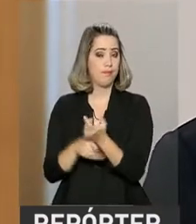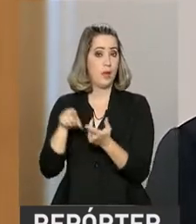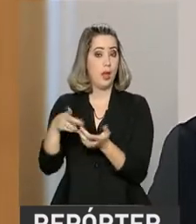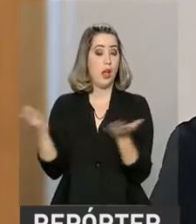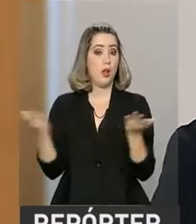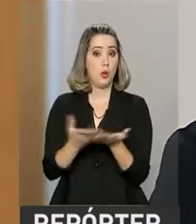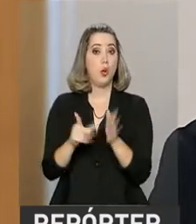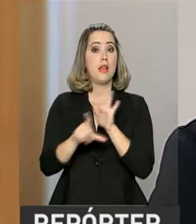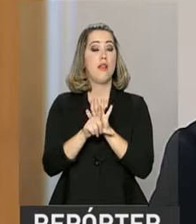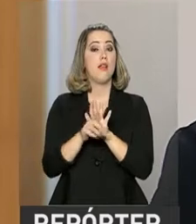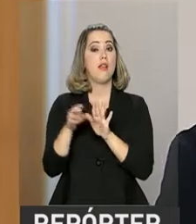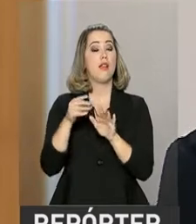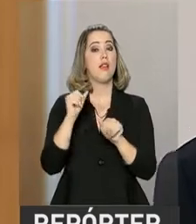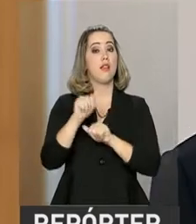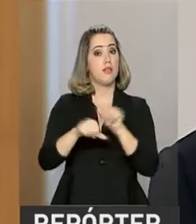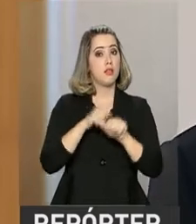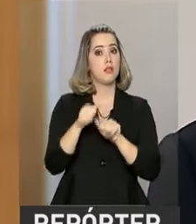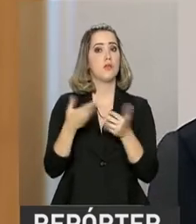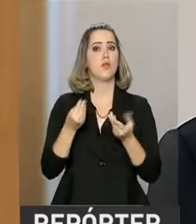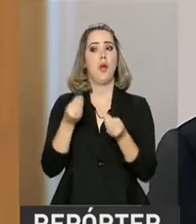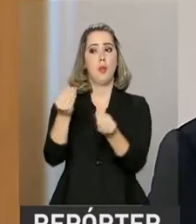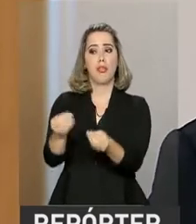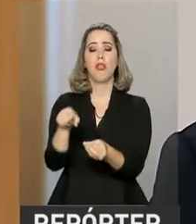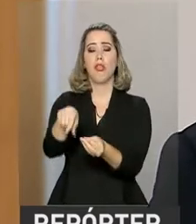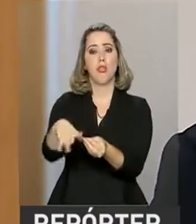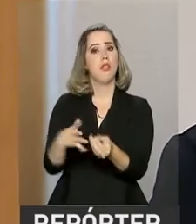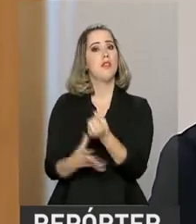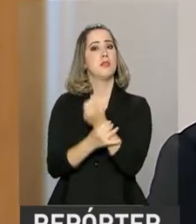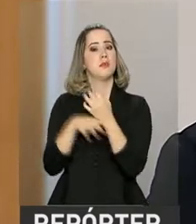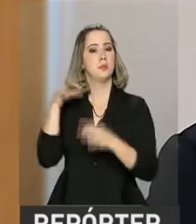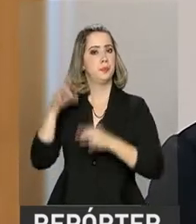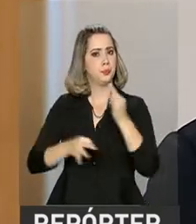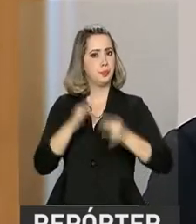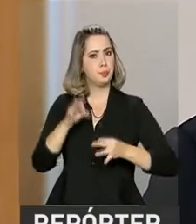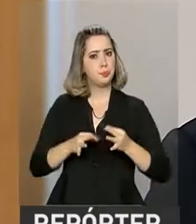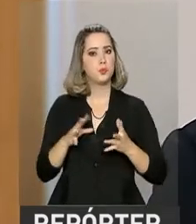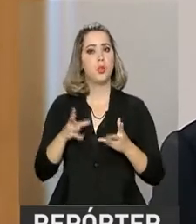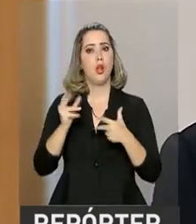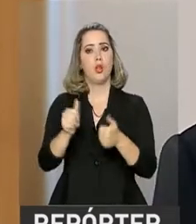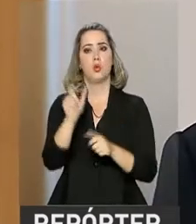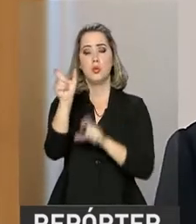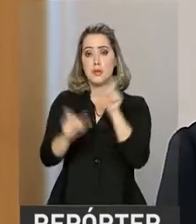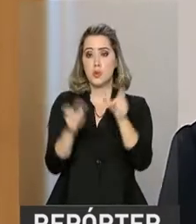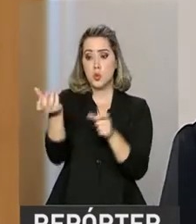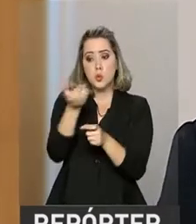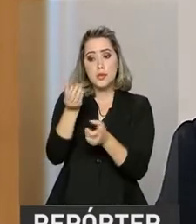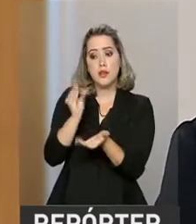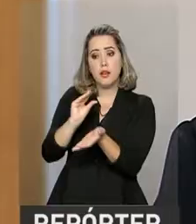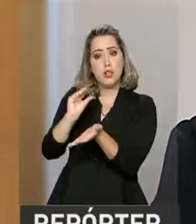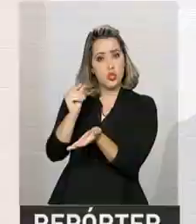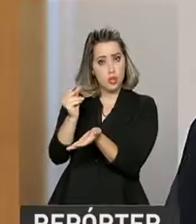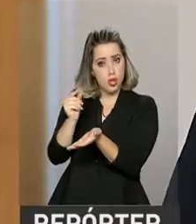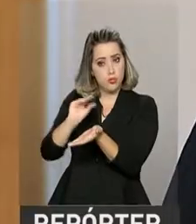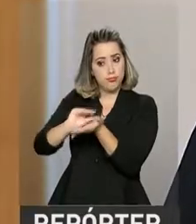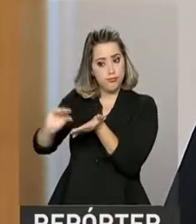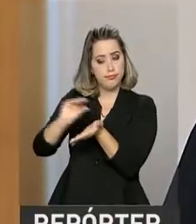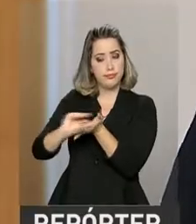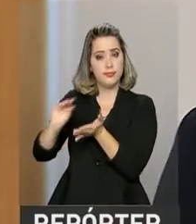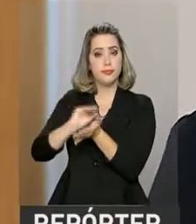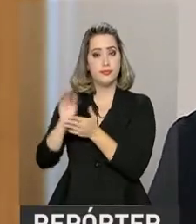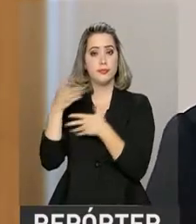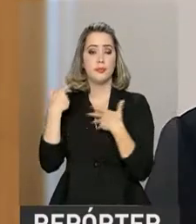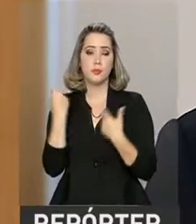é preciso conferir segurança jurídica aos investidores no setor portuário e quando